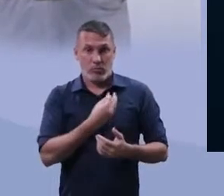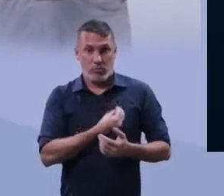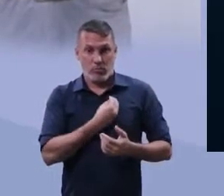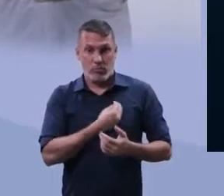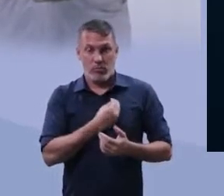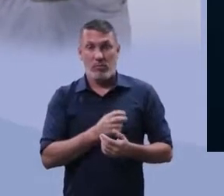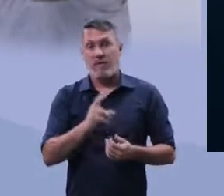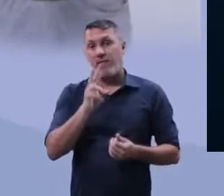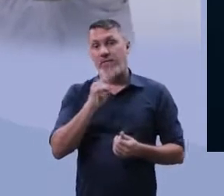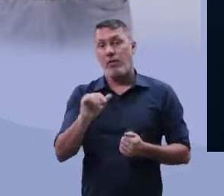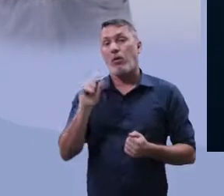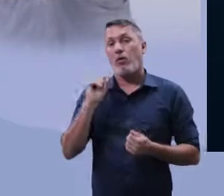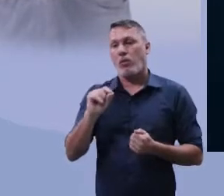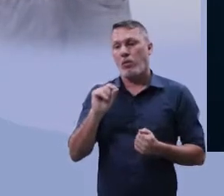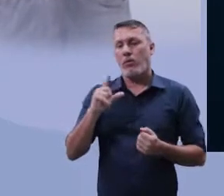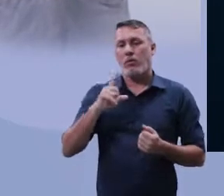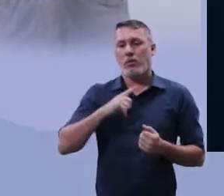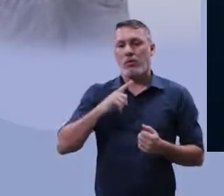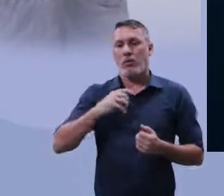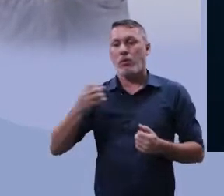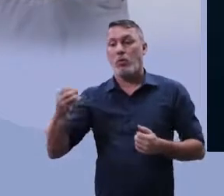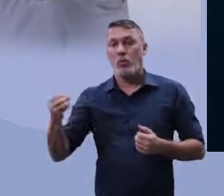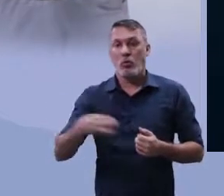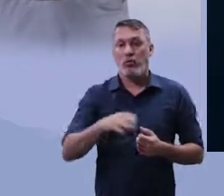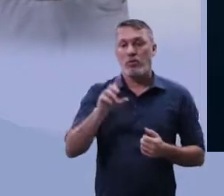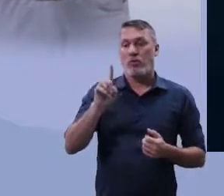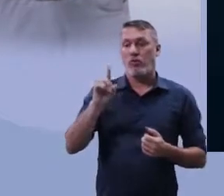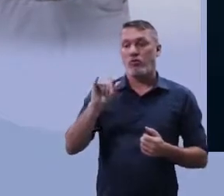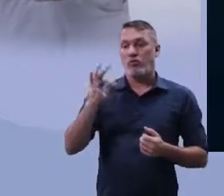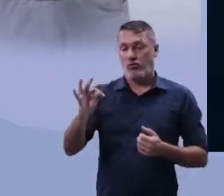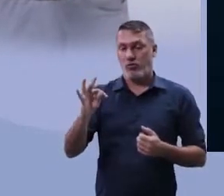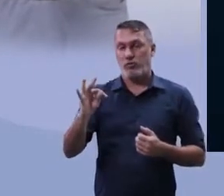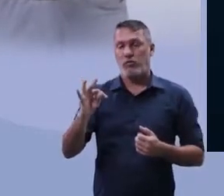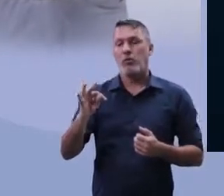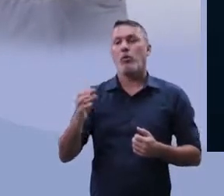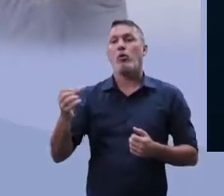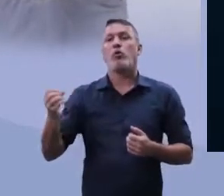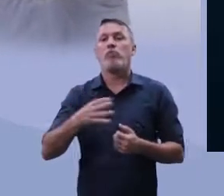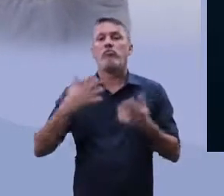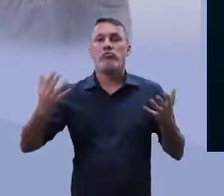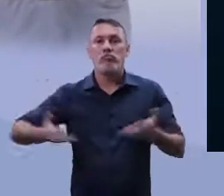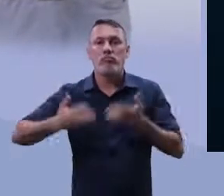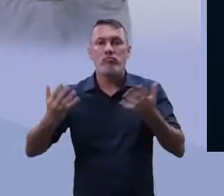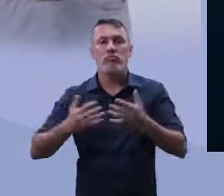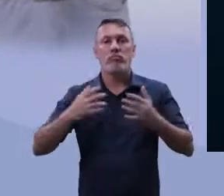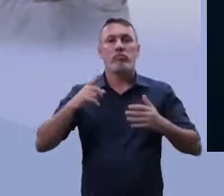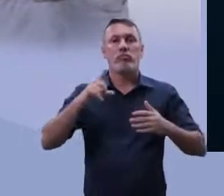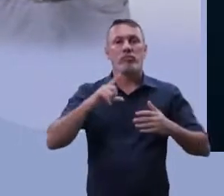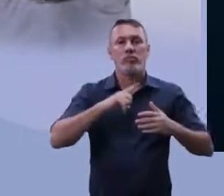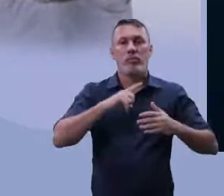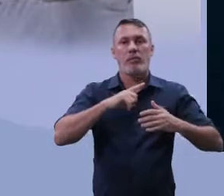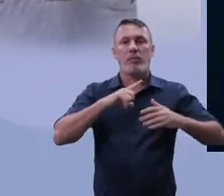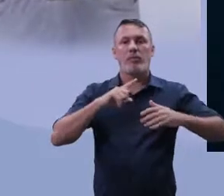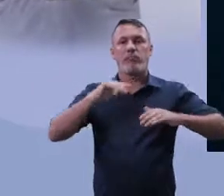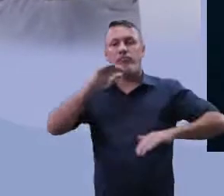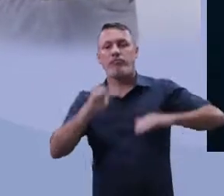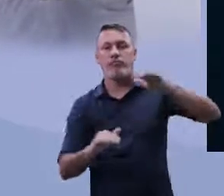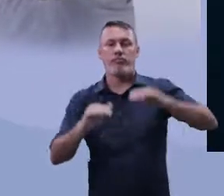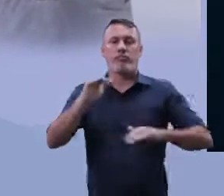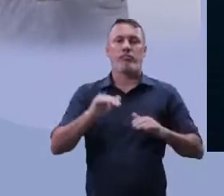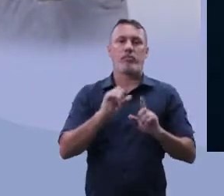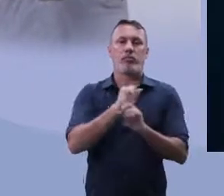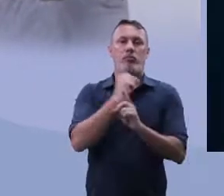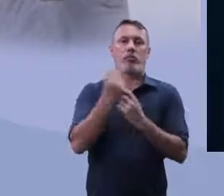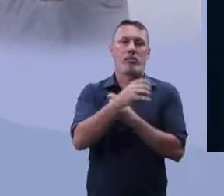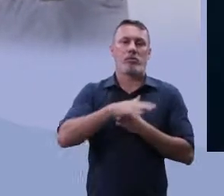temos atual, ela faz com que essa nova DIT ela promova uma grande desigualdade